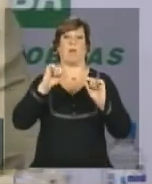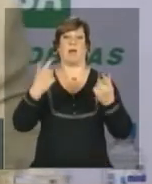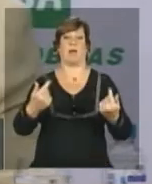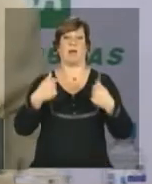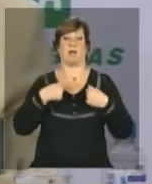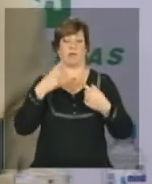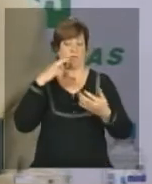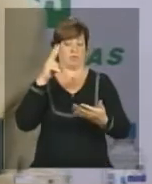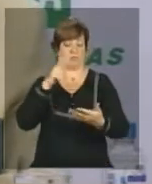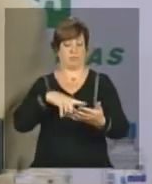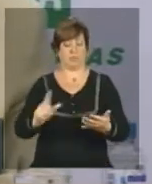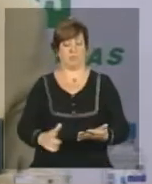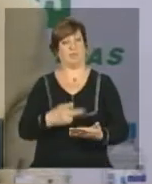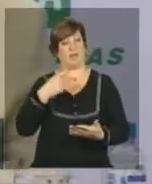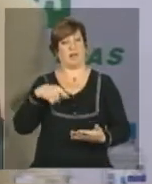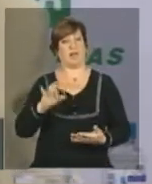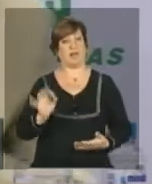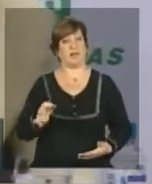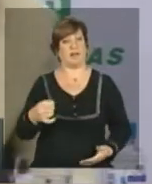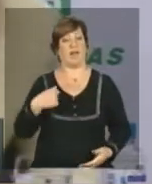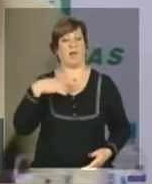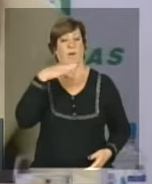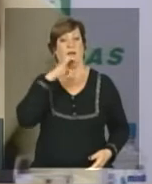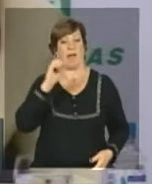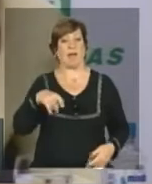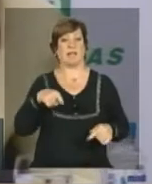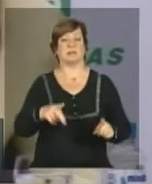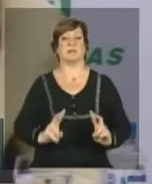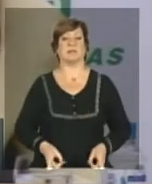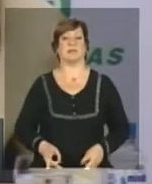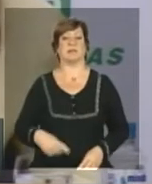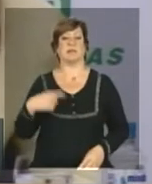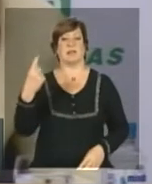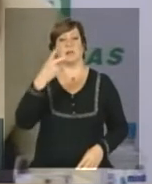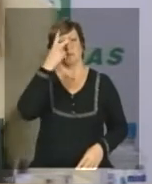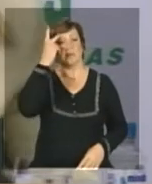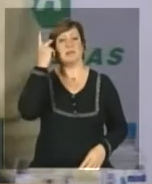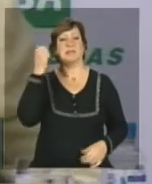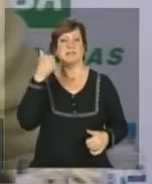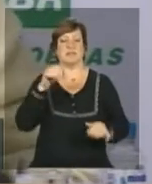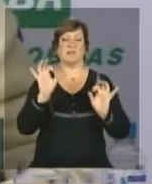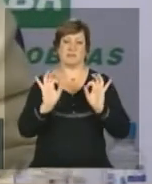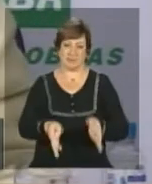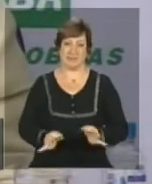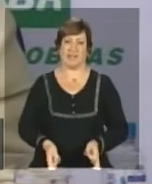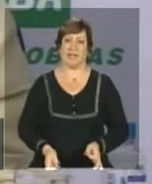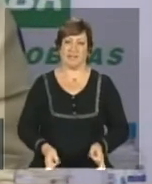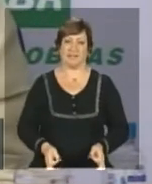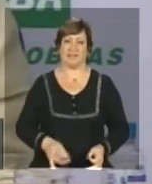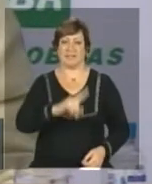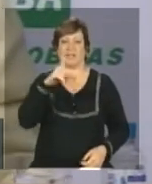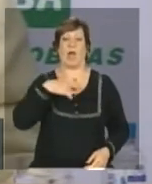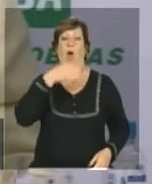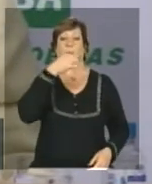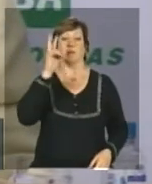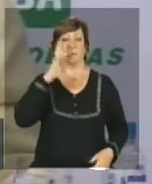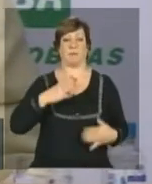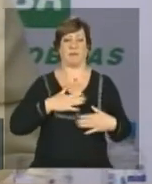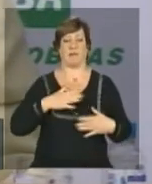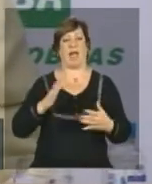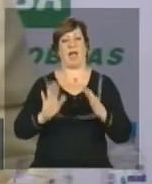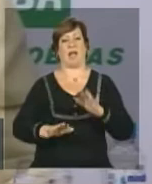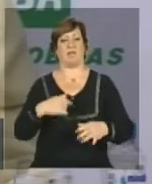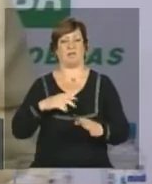falo, poxa, é mesmo, é isso mesmo. Eu acho que é isso. Pô, esses caras estão certos. Aí eu falo assim, não, eu não sou assim,